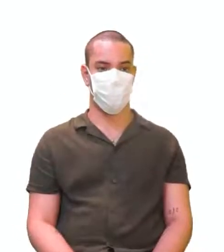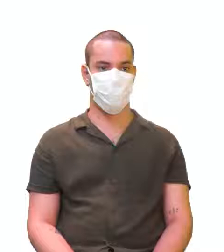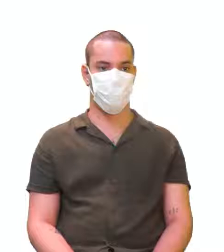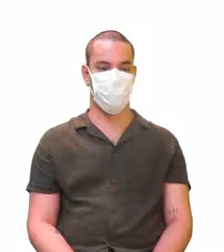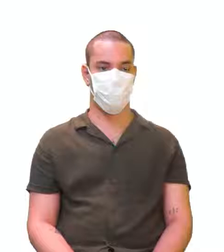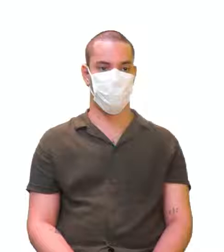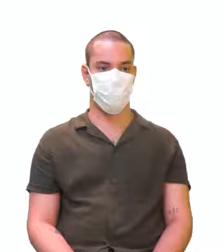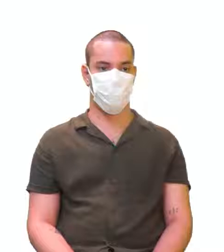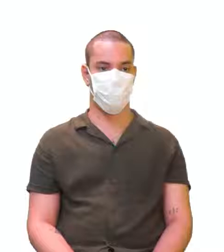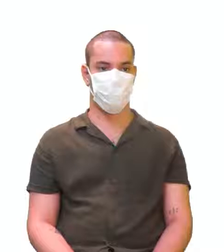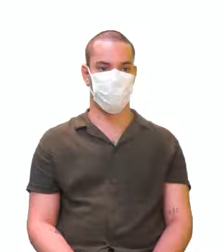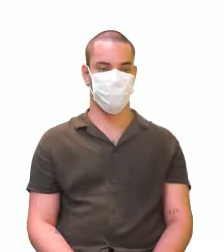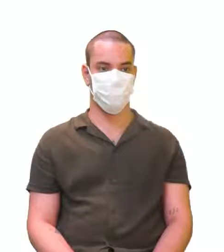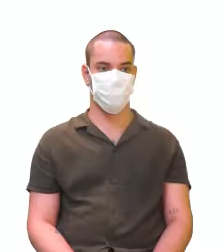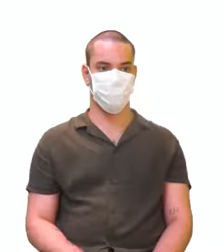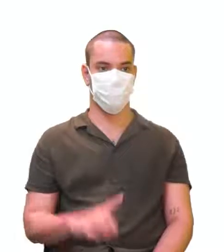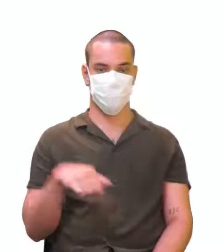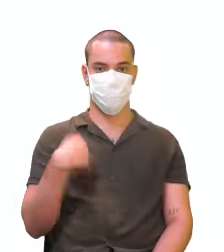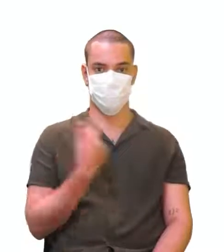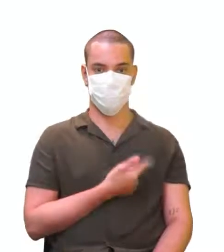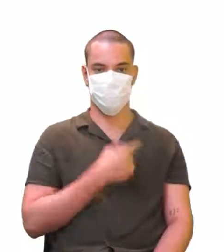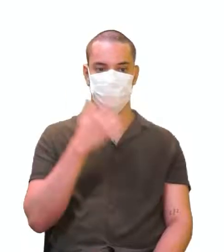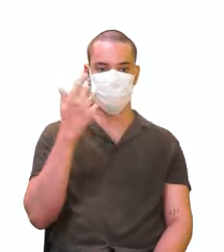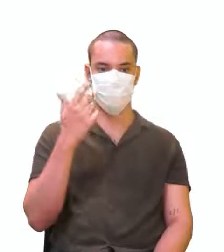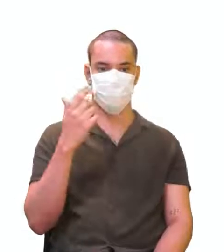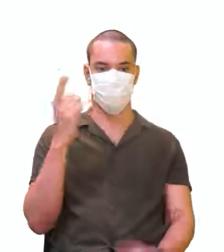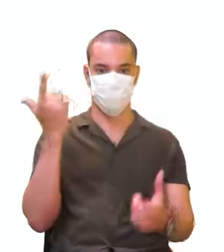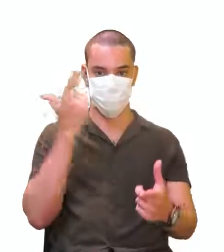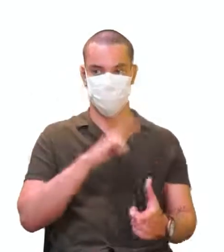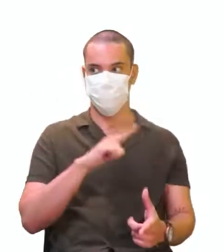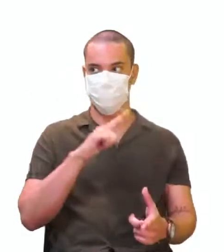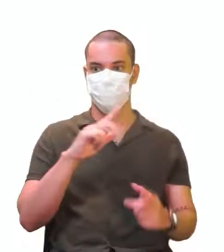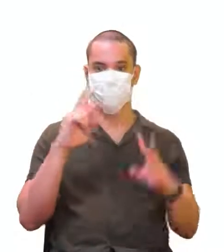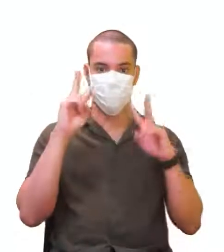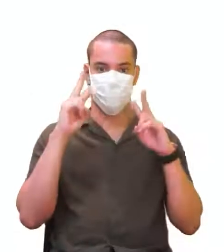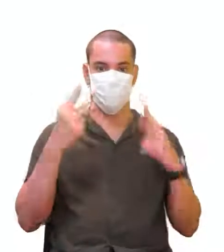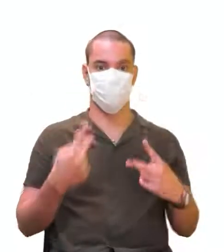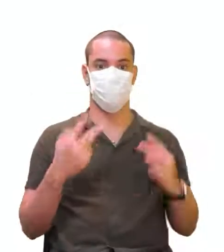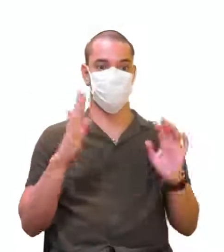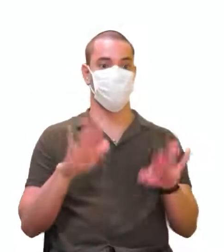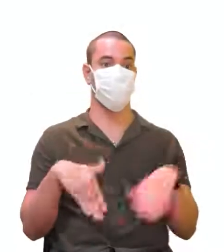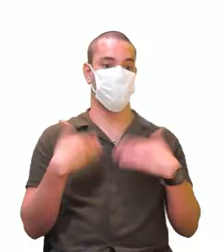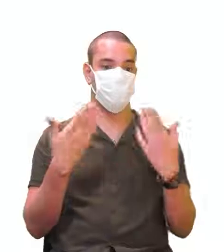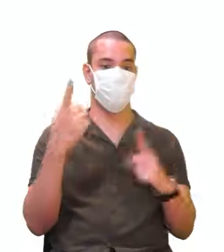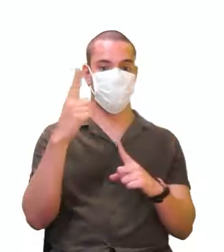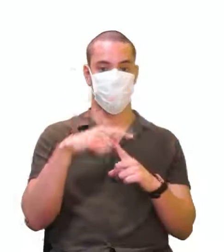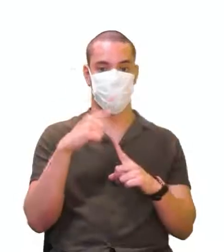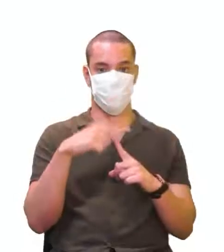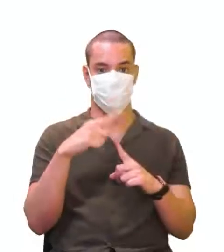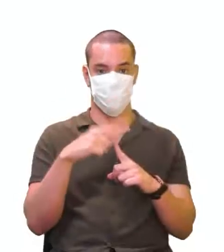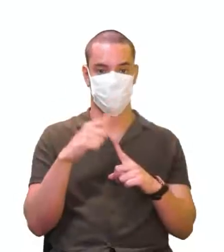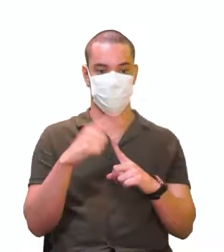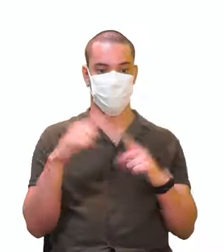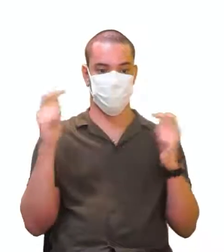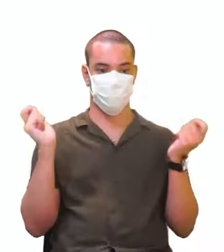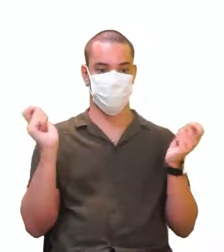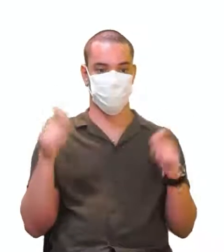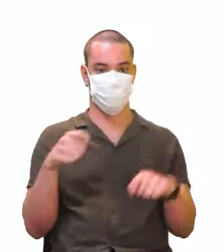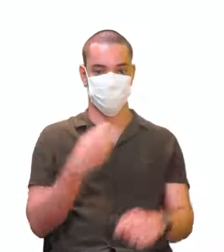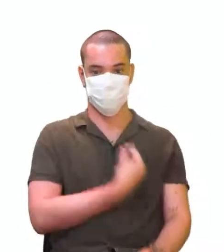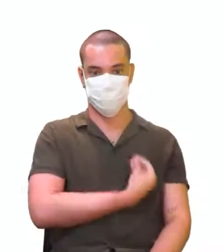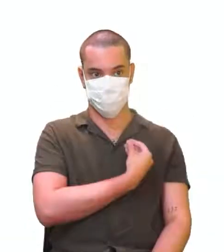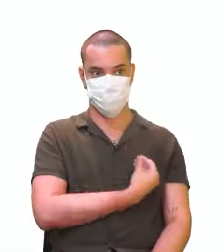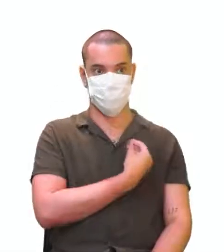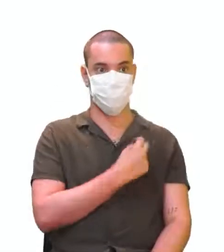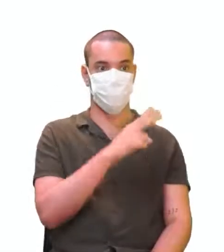certo. Então, para você reconhecer quais são os tipos de alelos presentes que